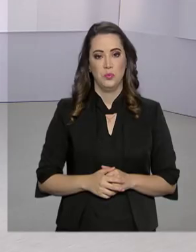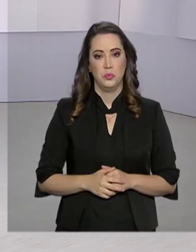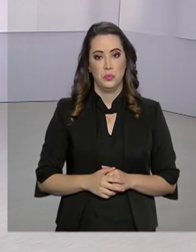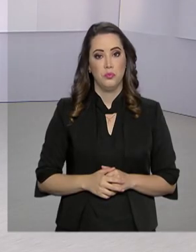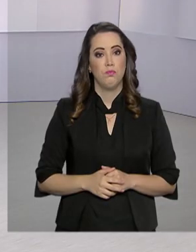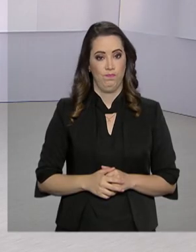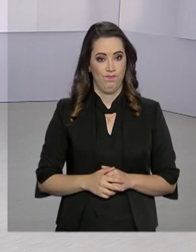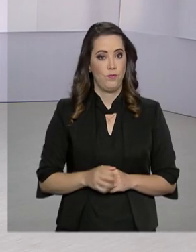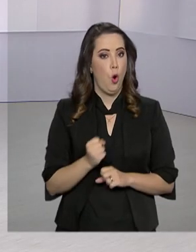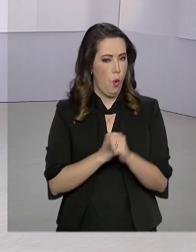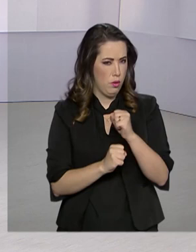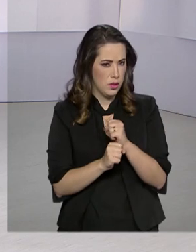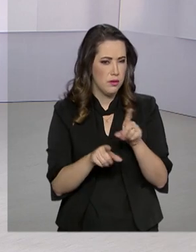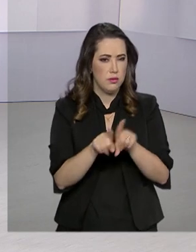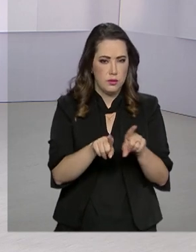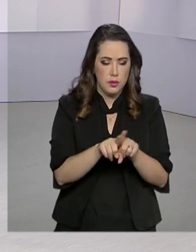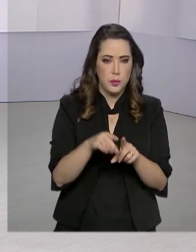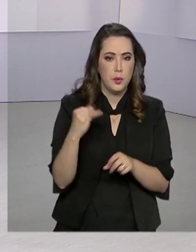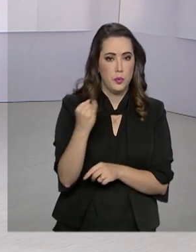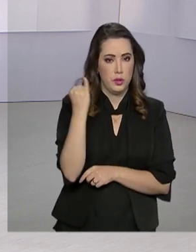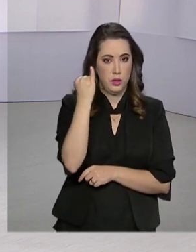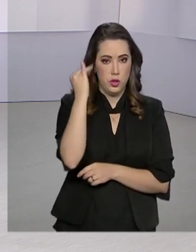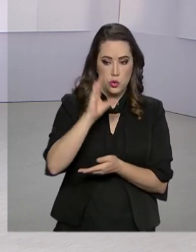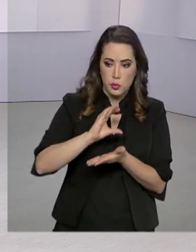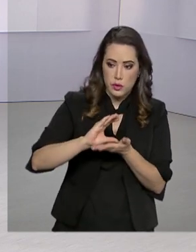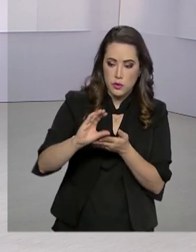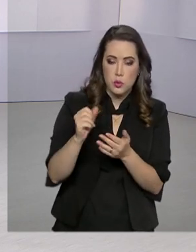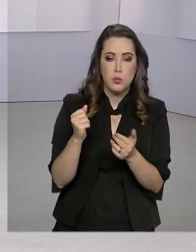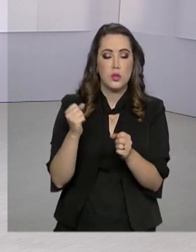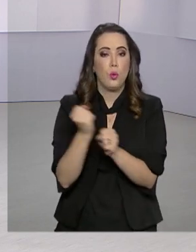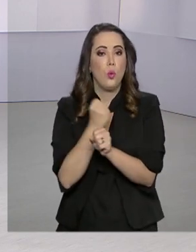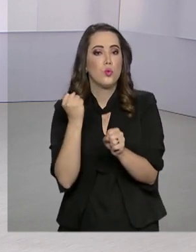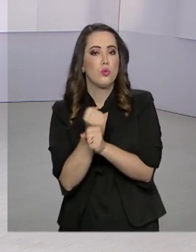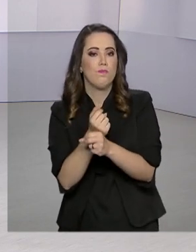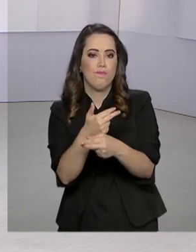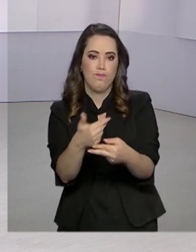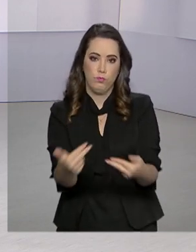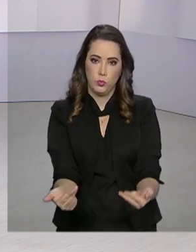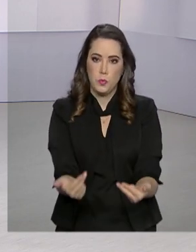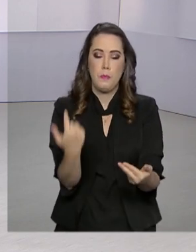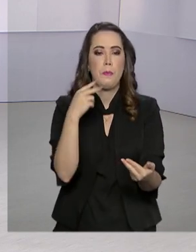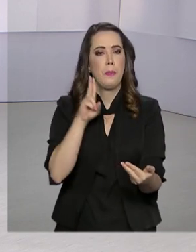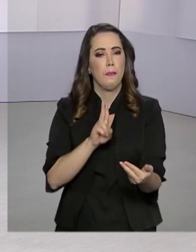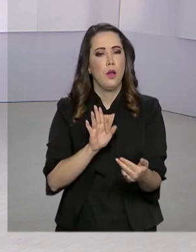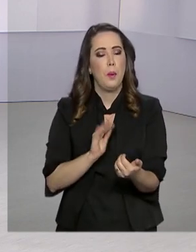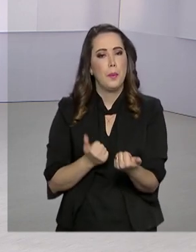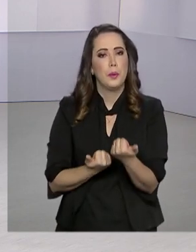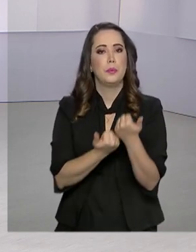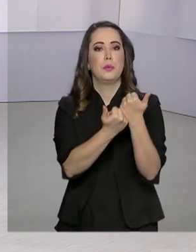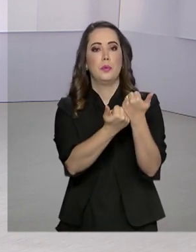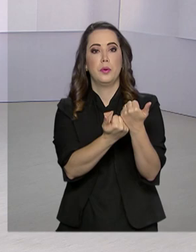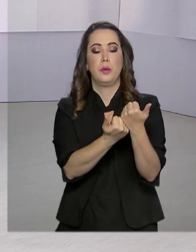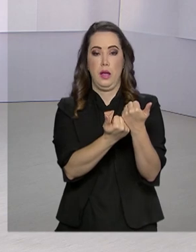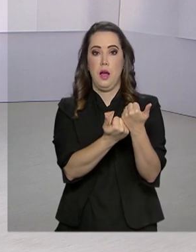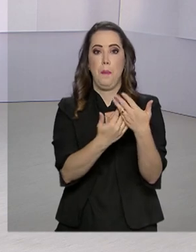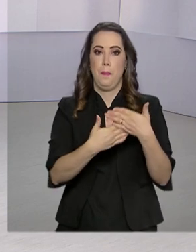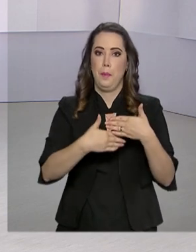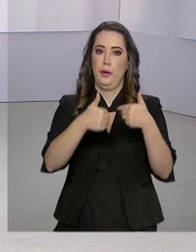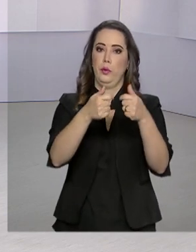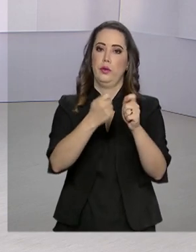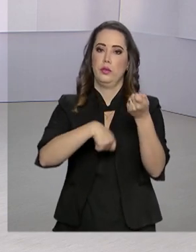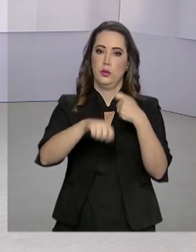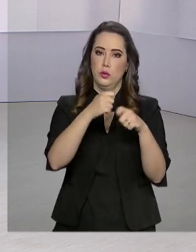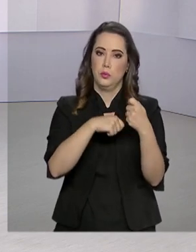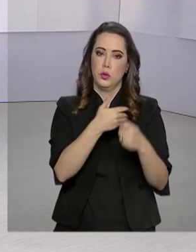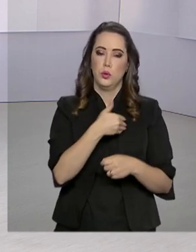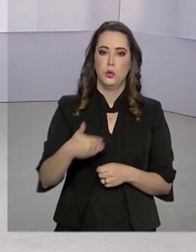E 2019 também foi um ano de investimentos em infraestrutura. Para ajudar a destravar a economia, o governo